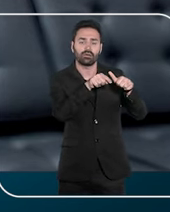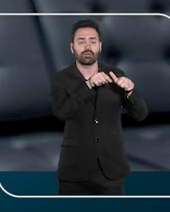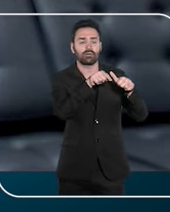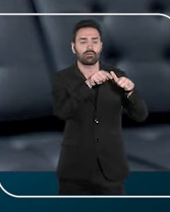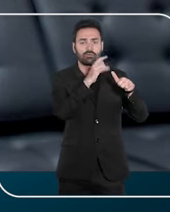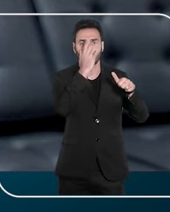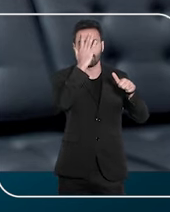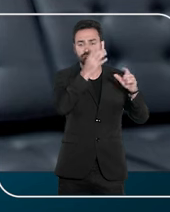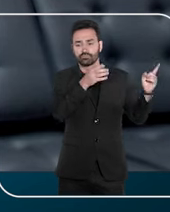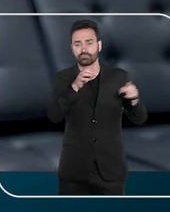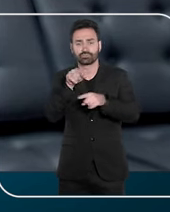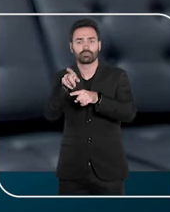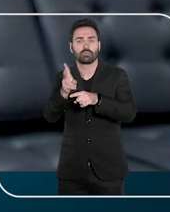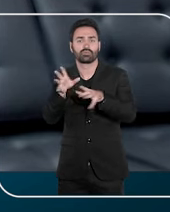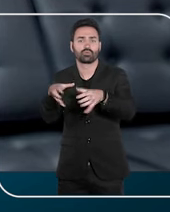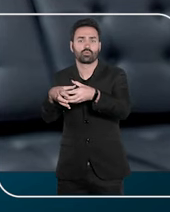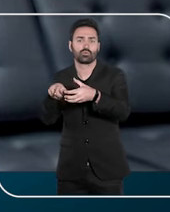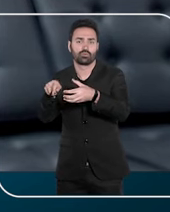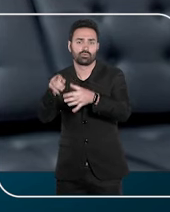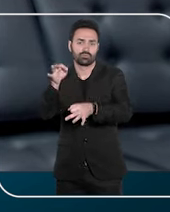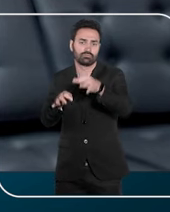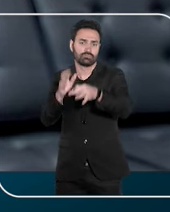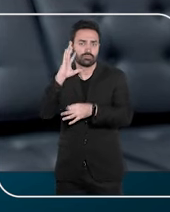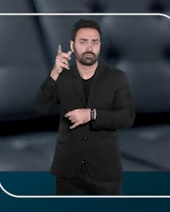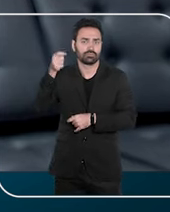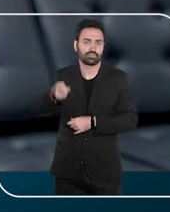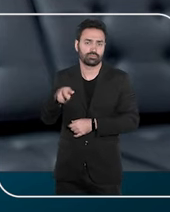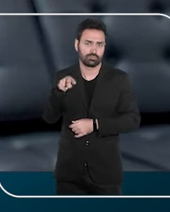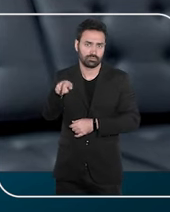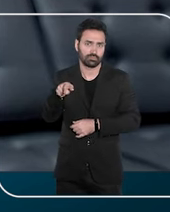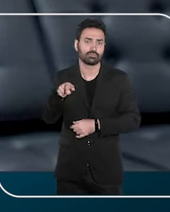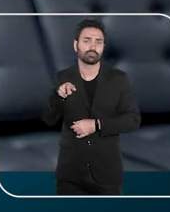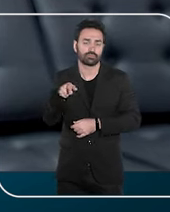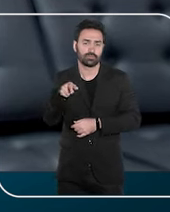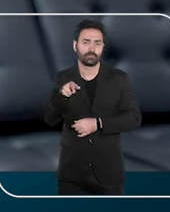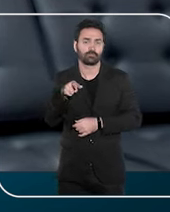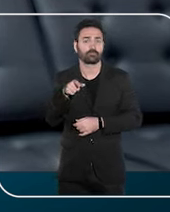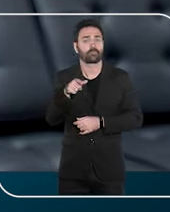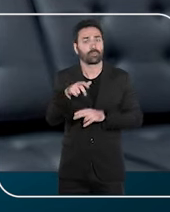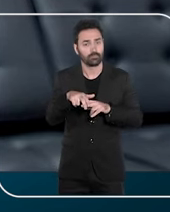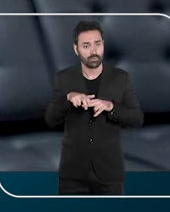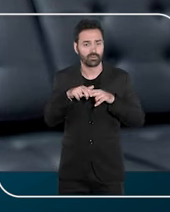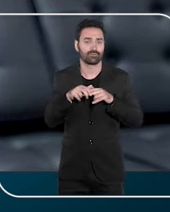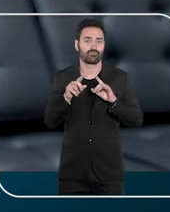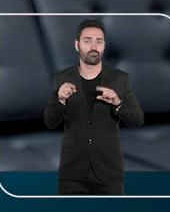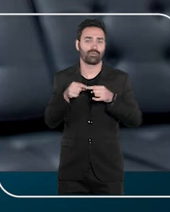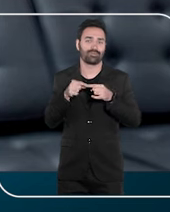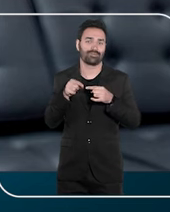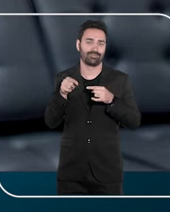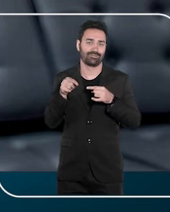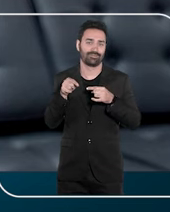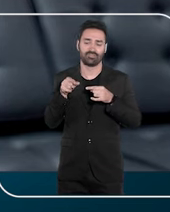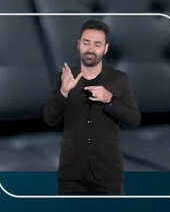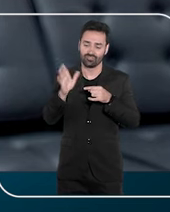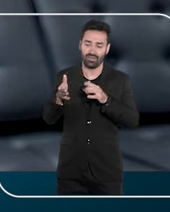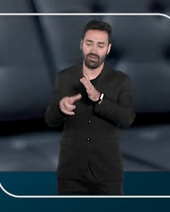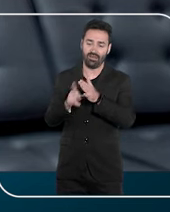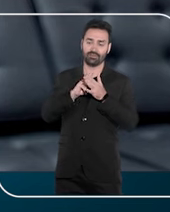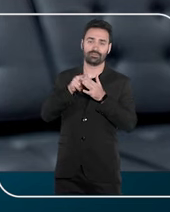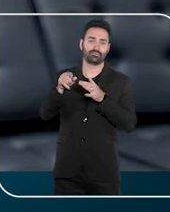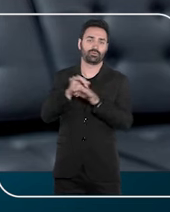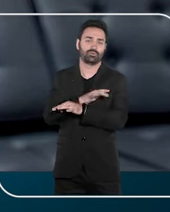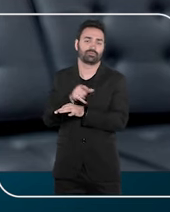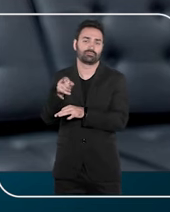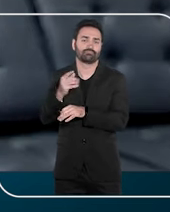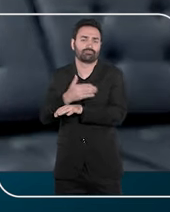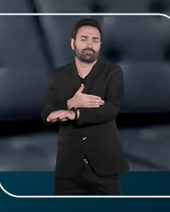ainda, digamos, em nível de turmas, nós levamos o tema para ser julgado na sessão respectiva. Então, na